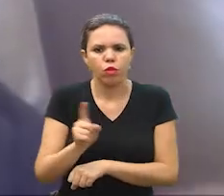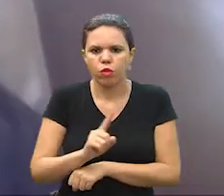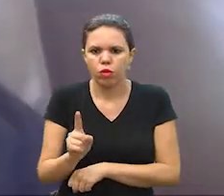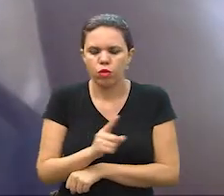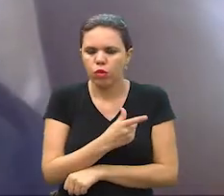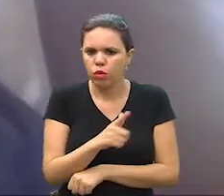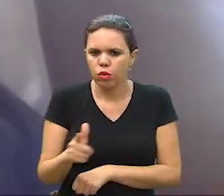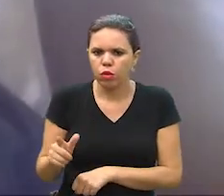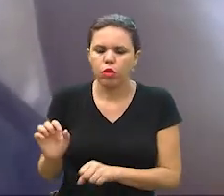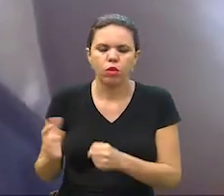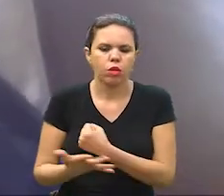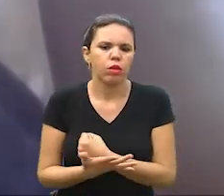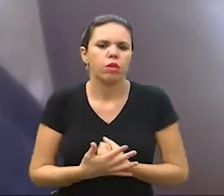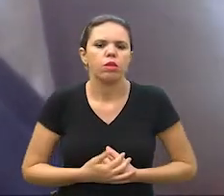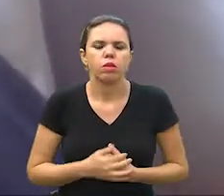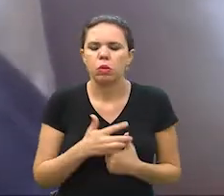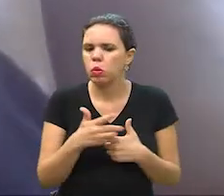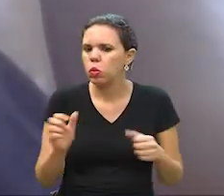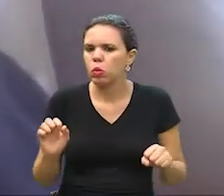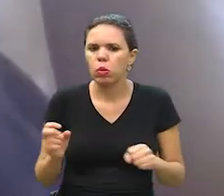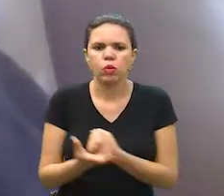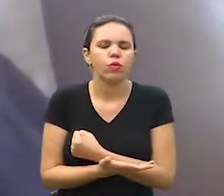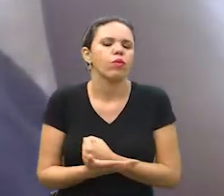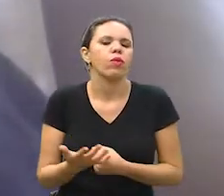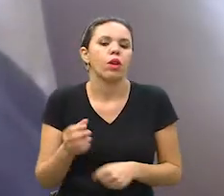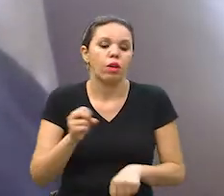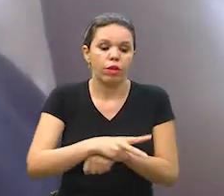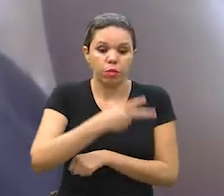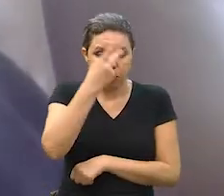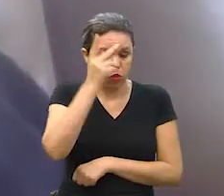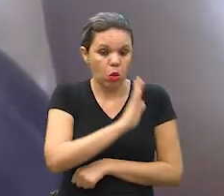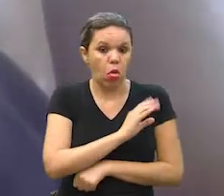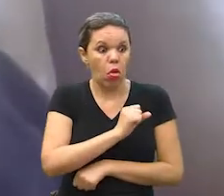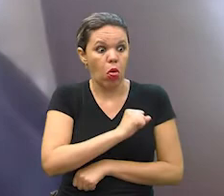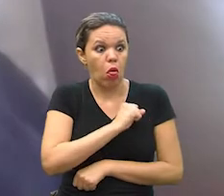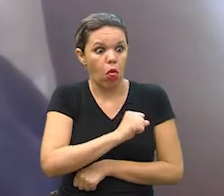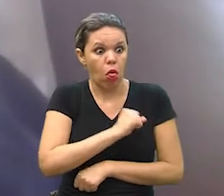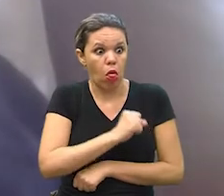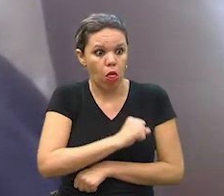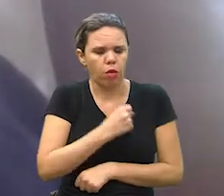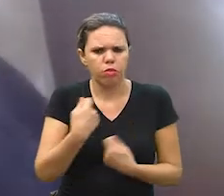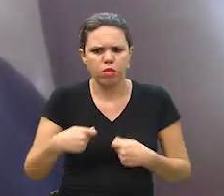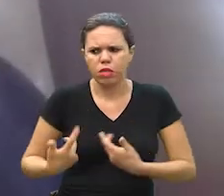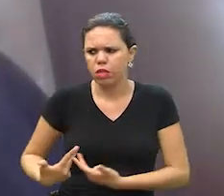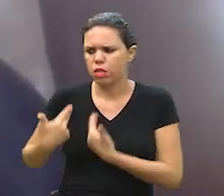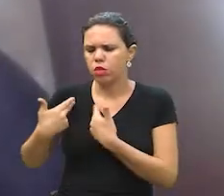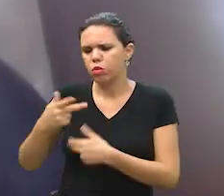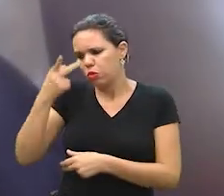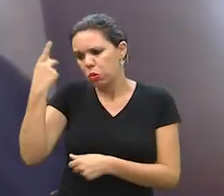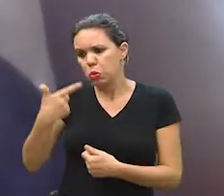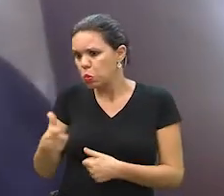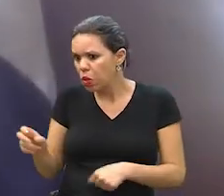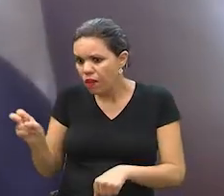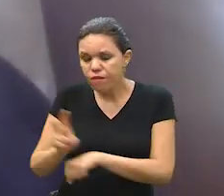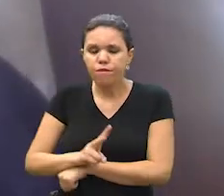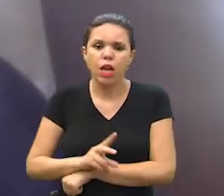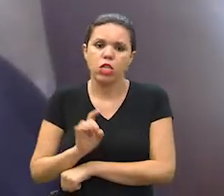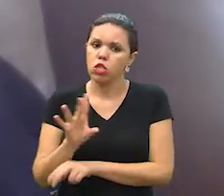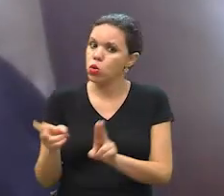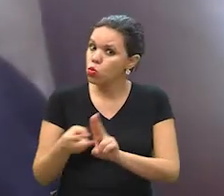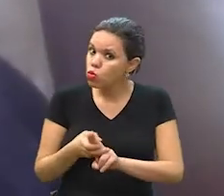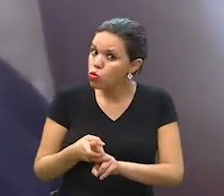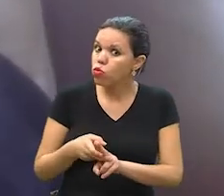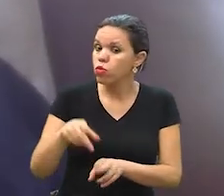que não tem vaga para Covid, não tem vaga para o infartado, não tem vaga para quem precisa de cirurgia. E eu estou falando que não é só o